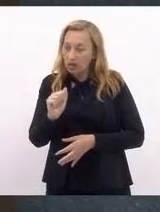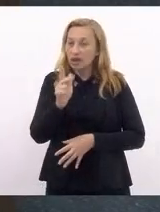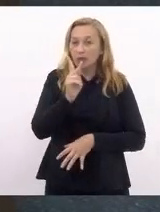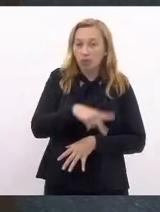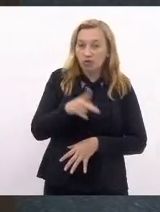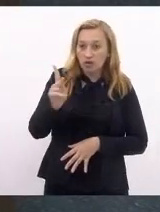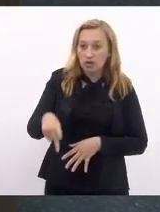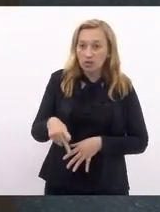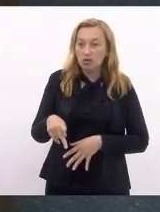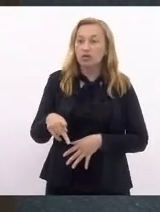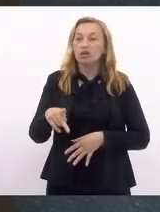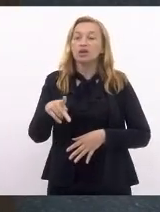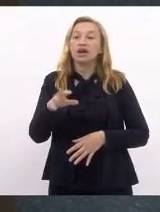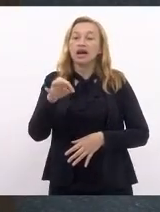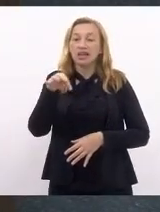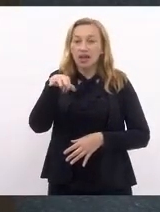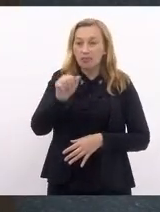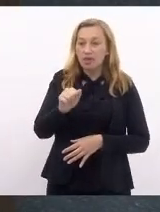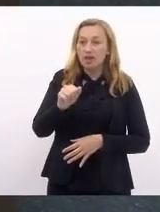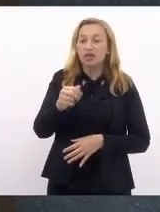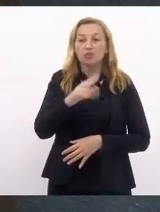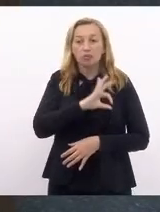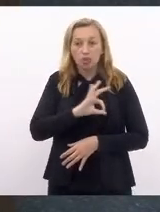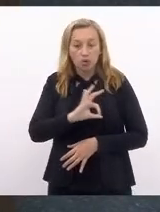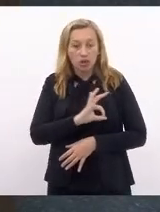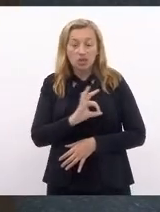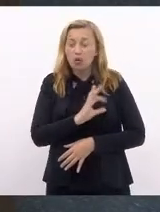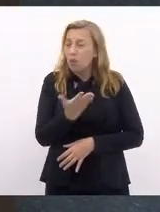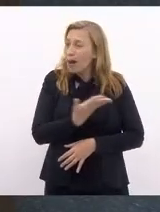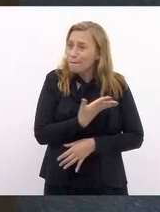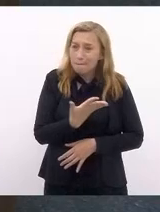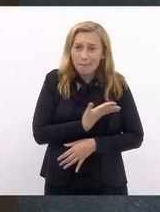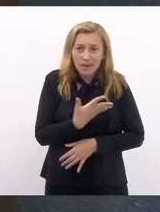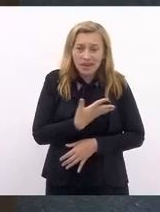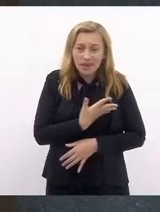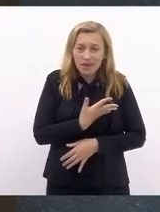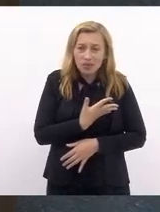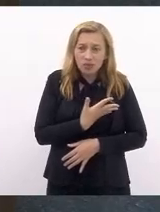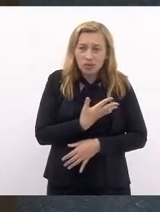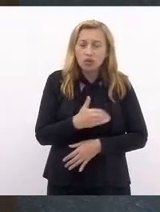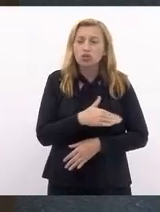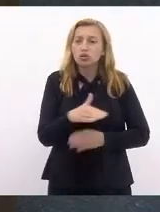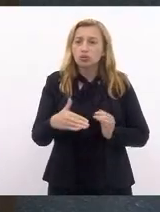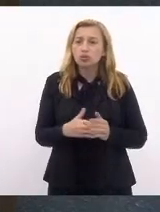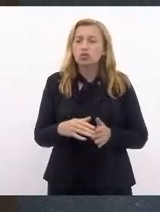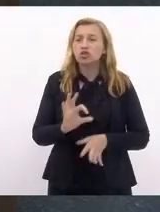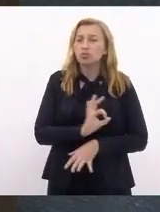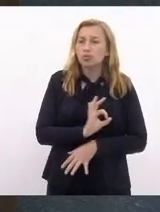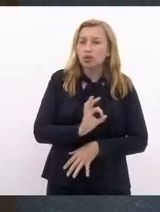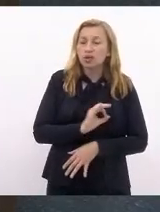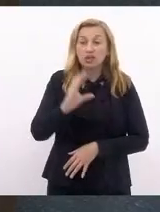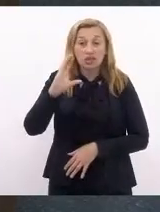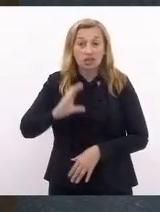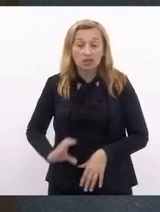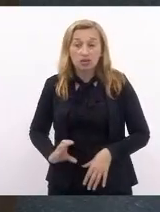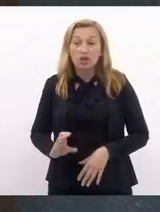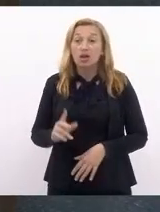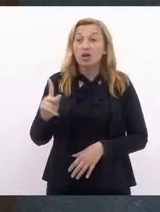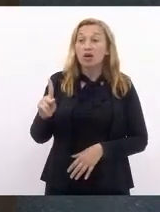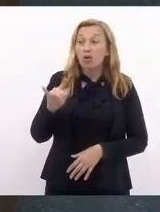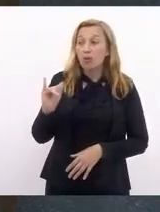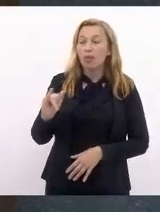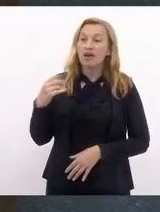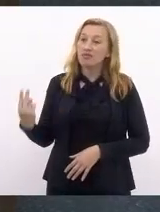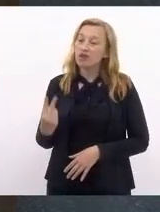professor da academia de Polícia é um amigo incansável dos seus pais na Polícia Civil é um pai